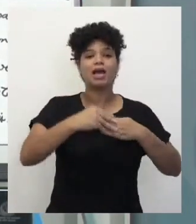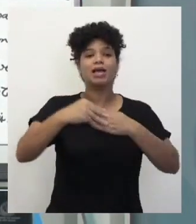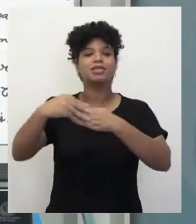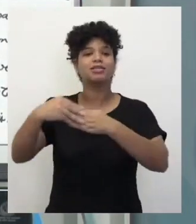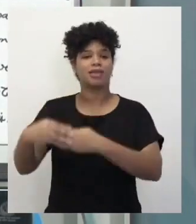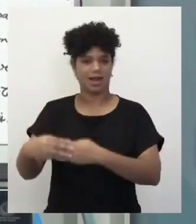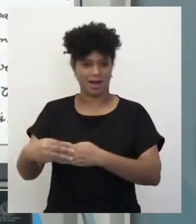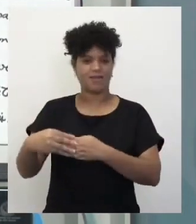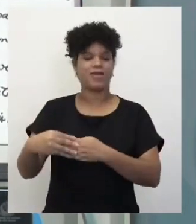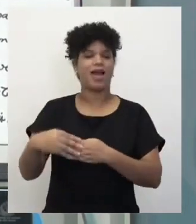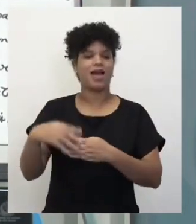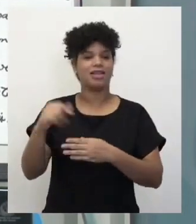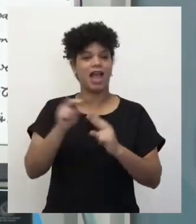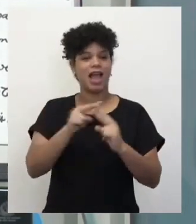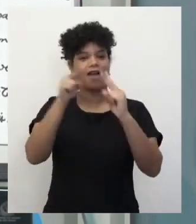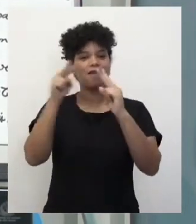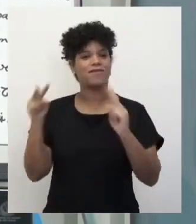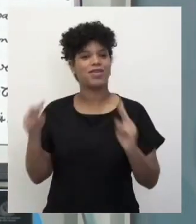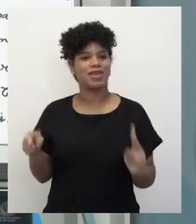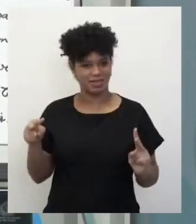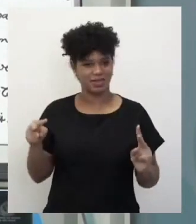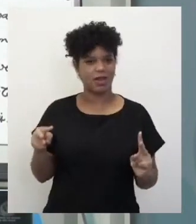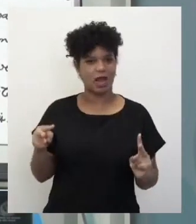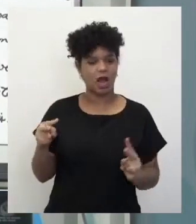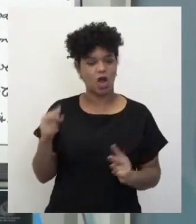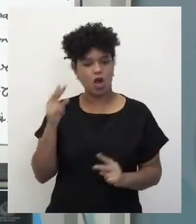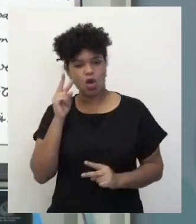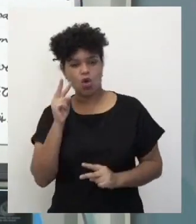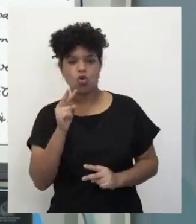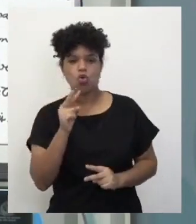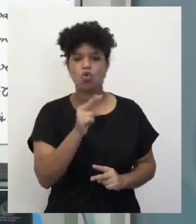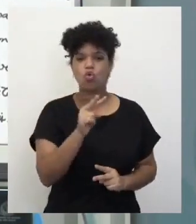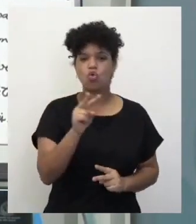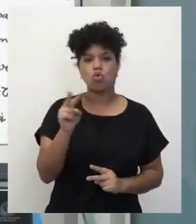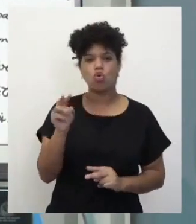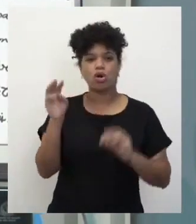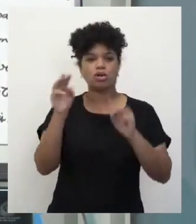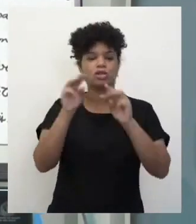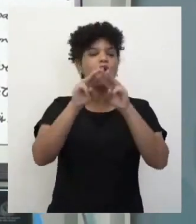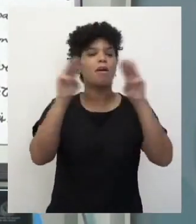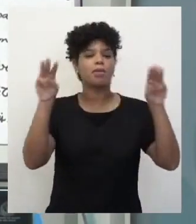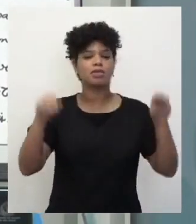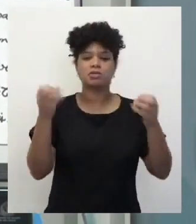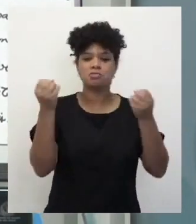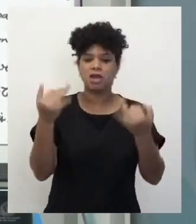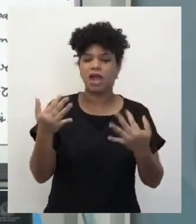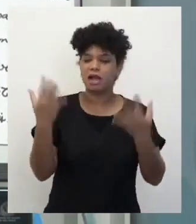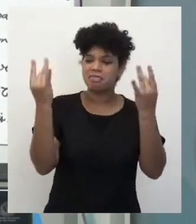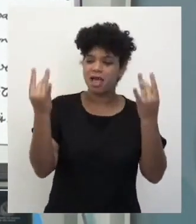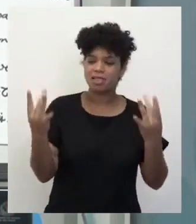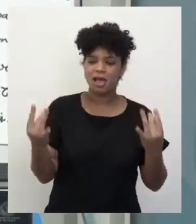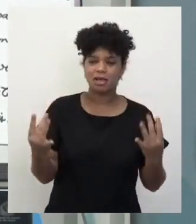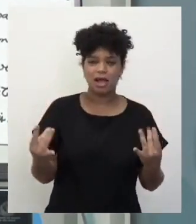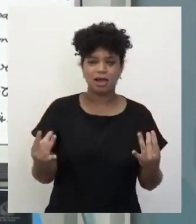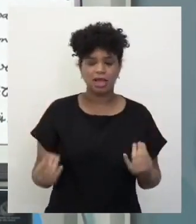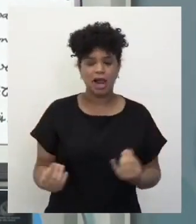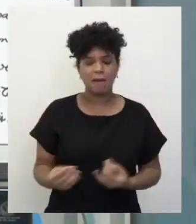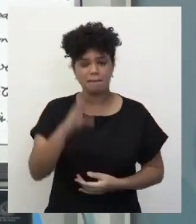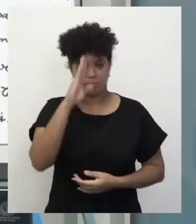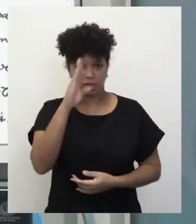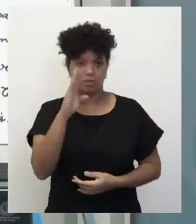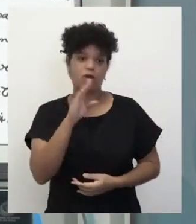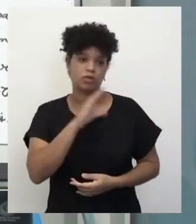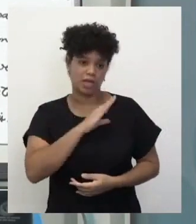poder acompanhar virtualmente esse tour que você vai fazer pelo museu, explicando as principais obras, os principais pontos de interesse, enfim.